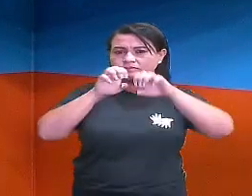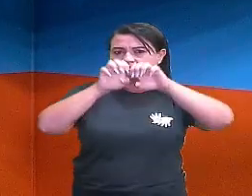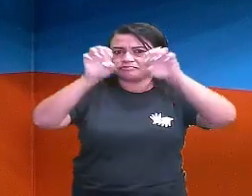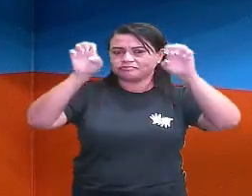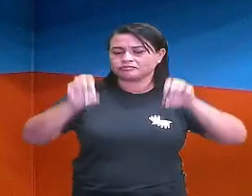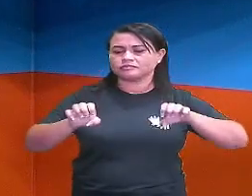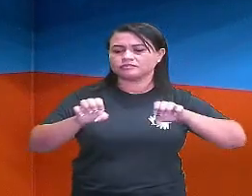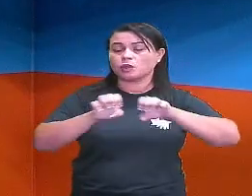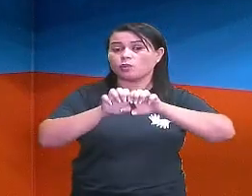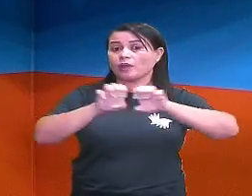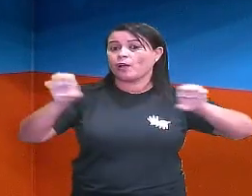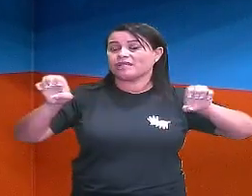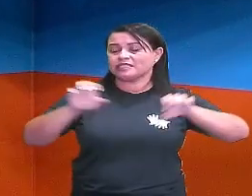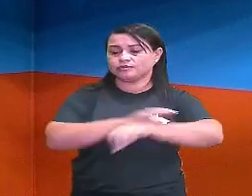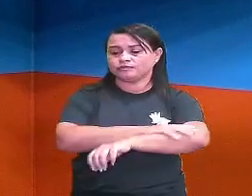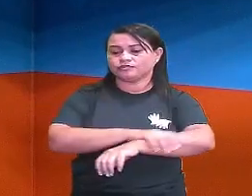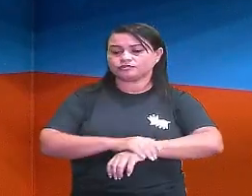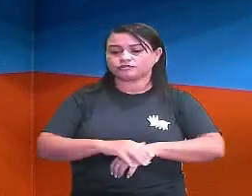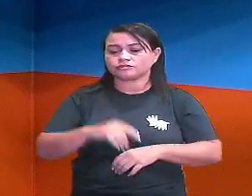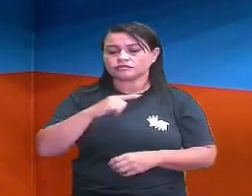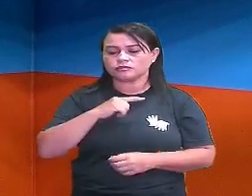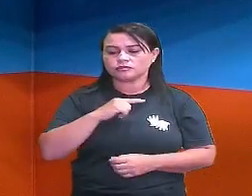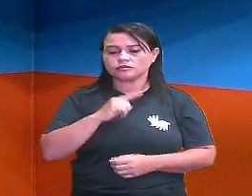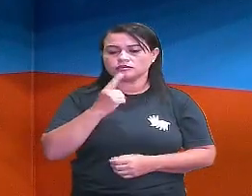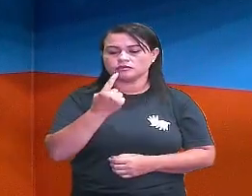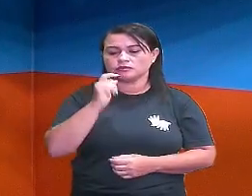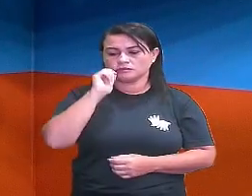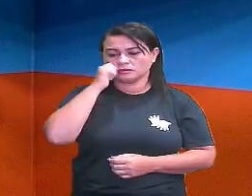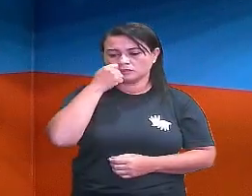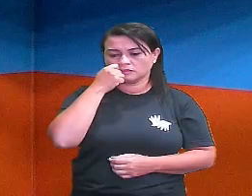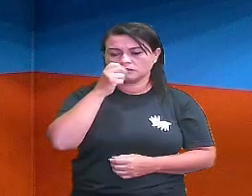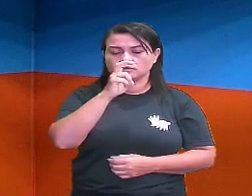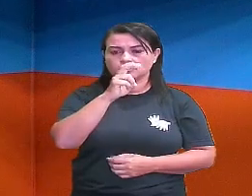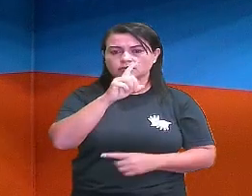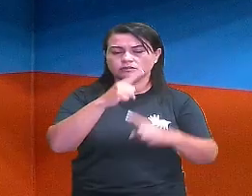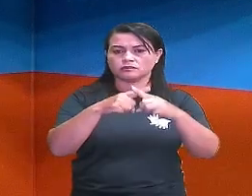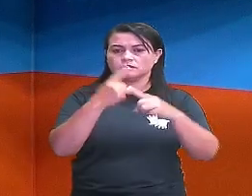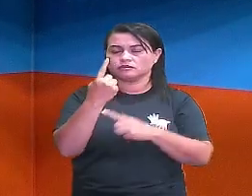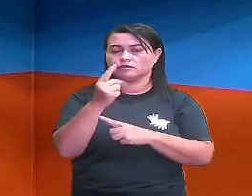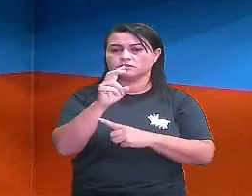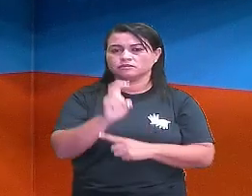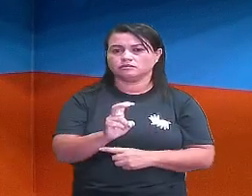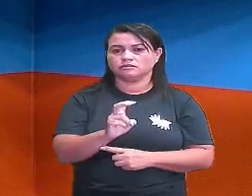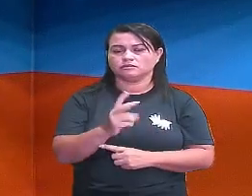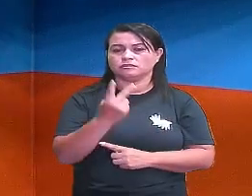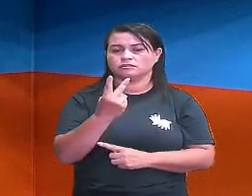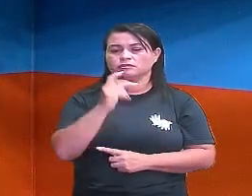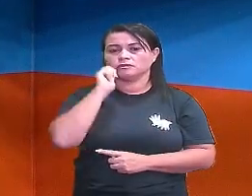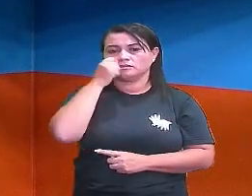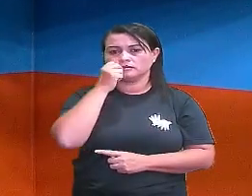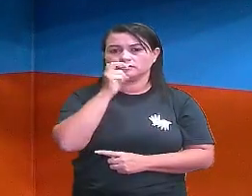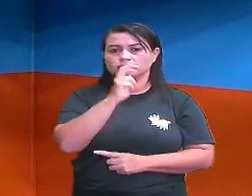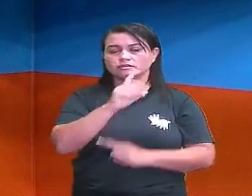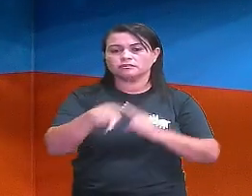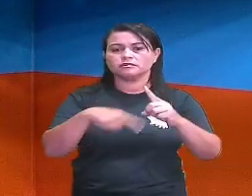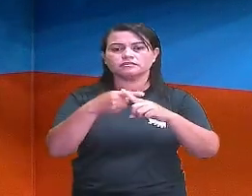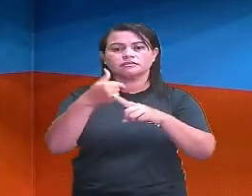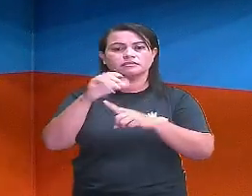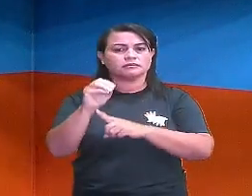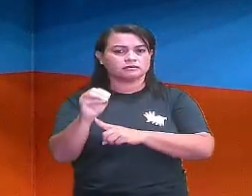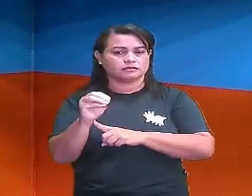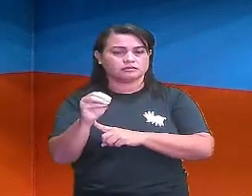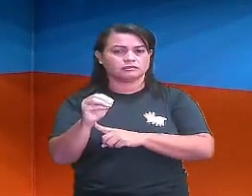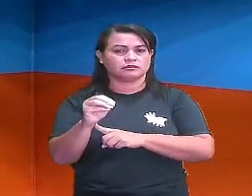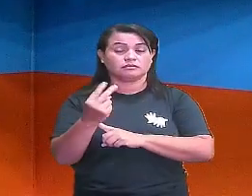eu vou fazer? Ó? Se eu tenho um pão, 5 vezes 1, 5 miligramas. 2 pães, 5 vezes 2, 10